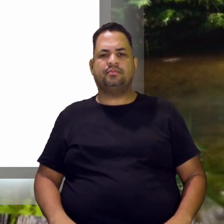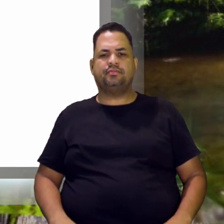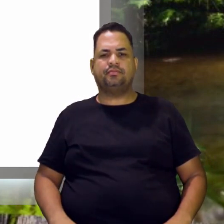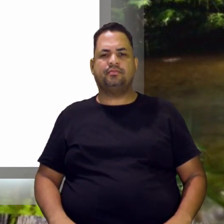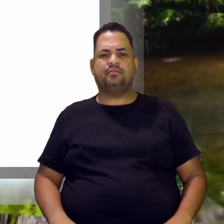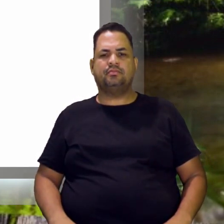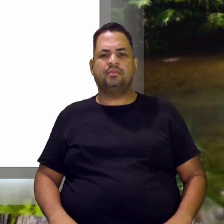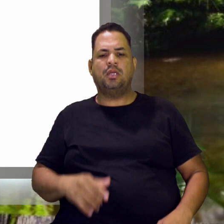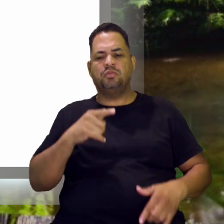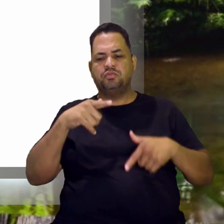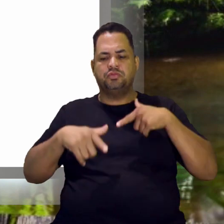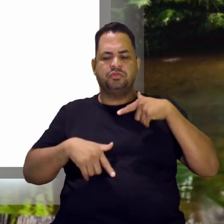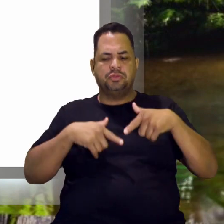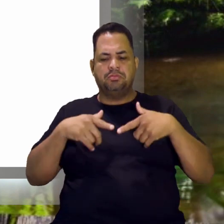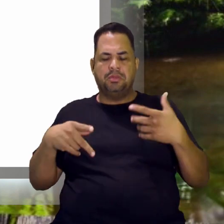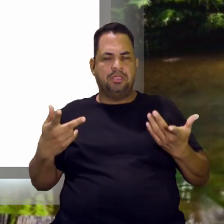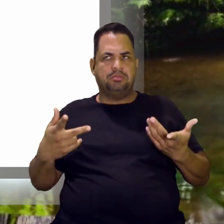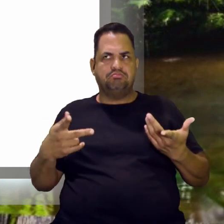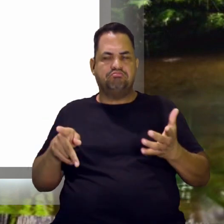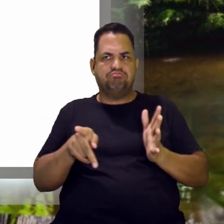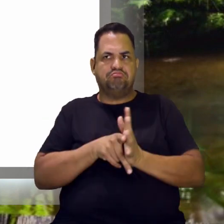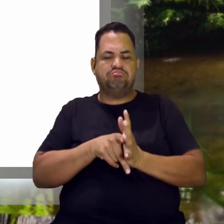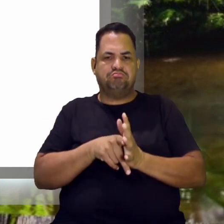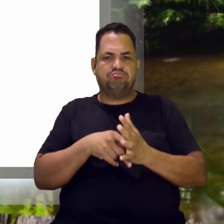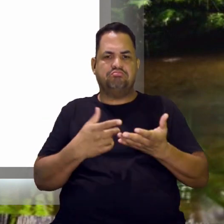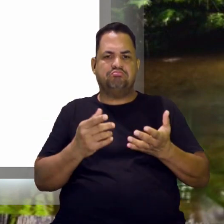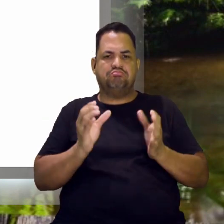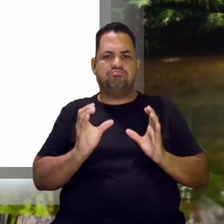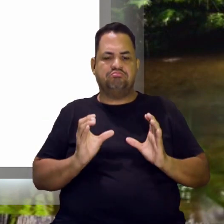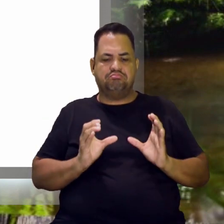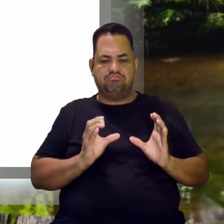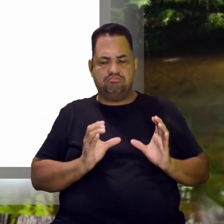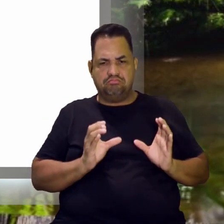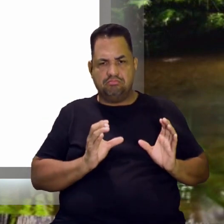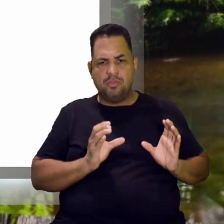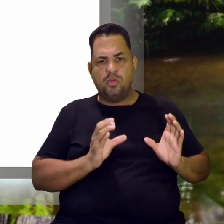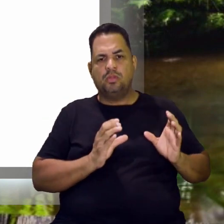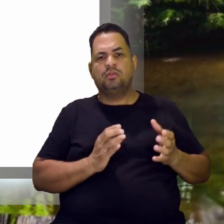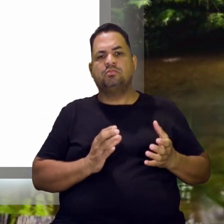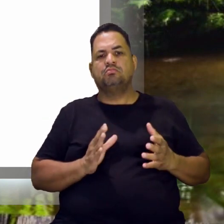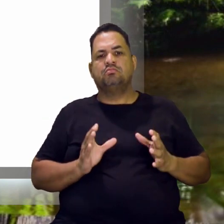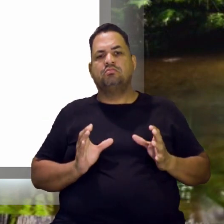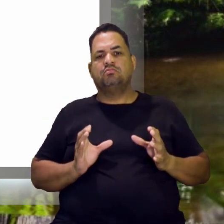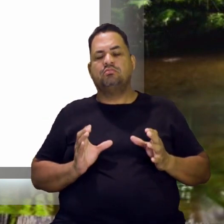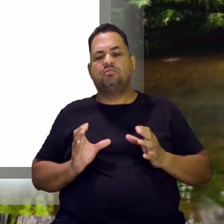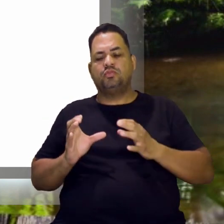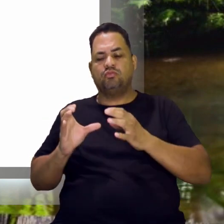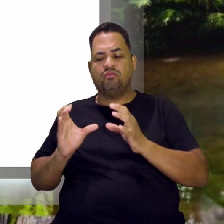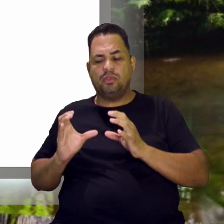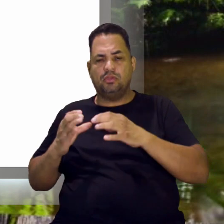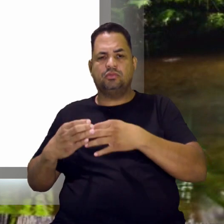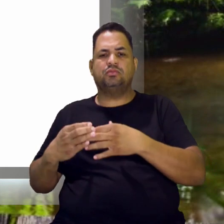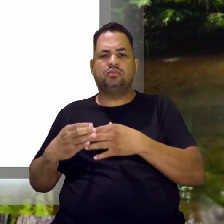uma ação em si. Nicho é um conjunto de